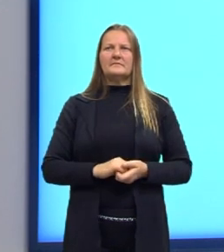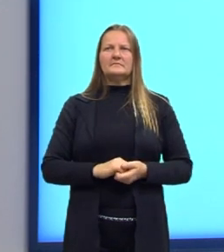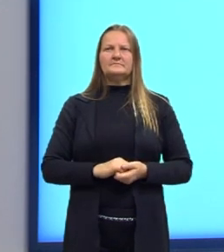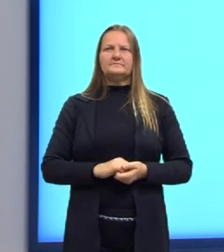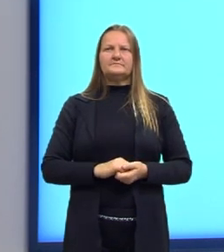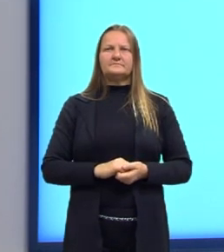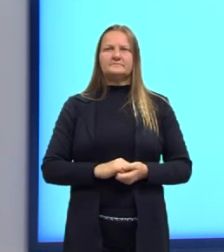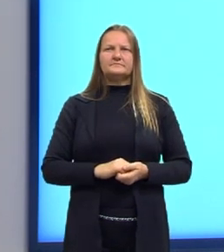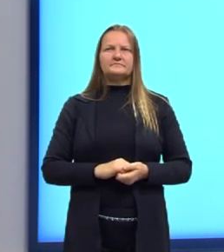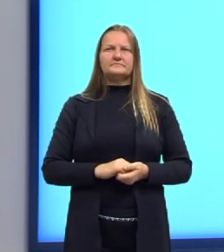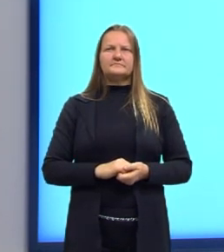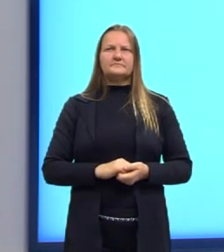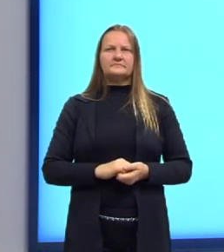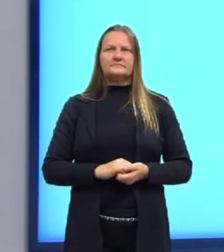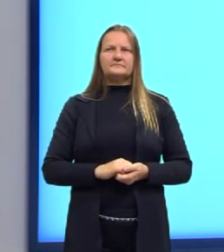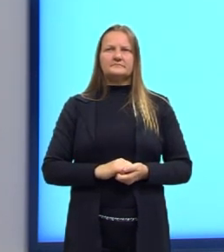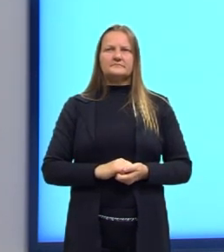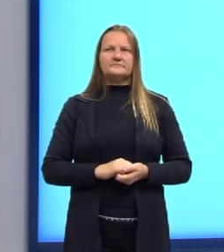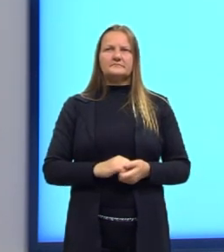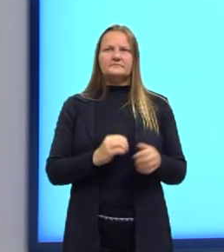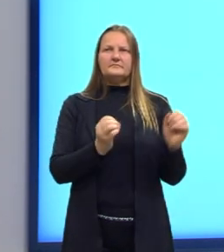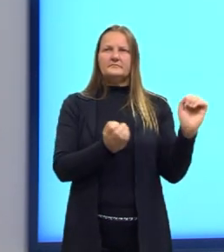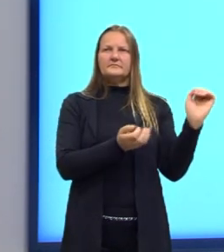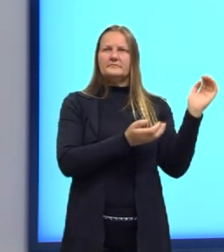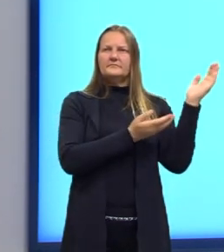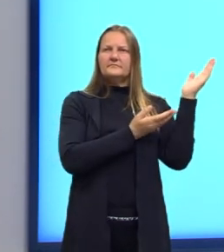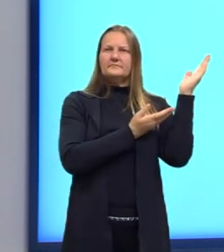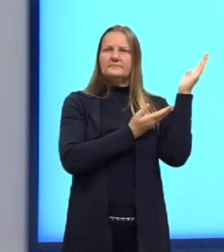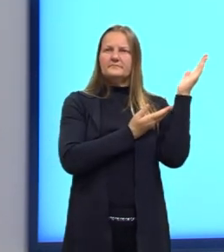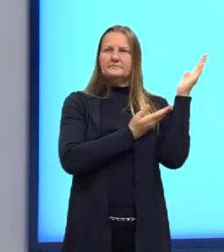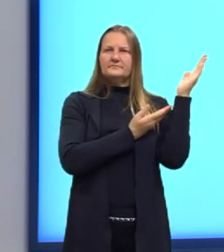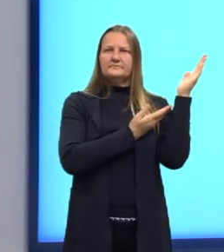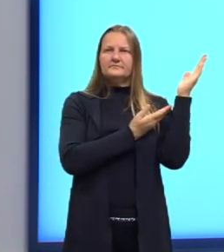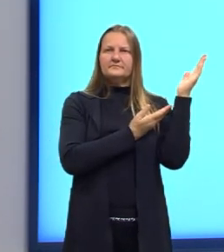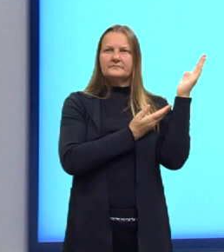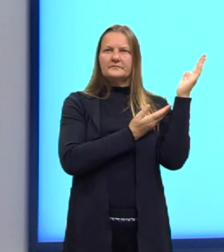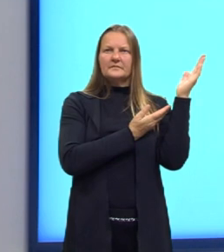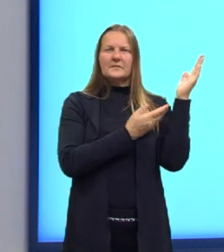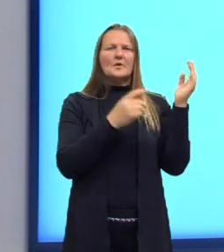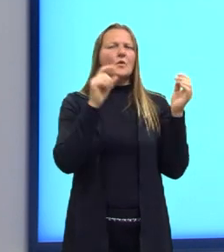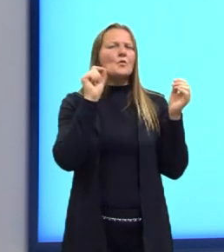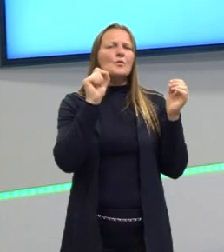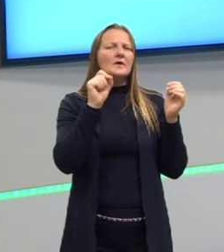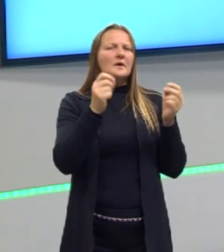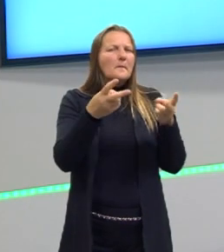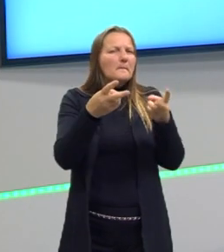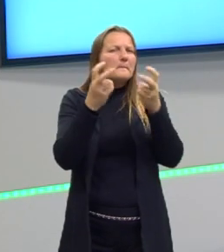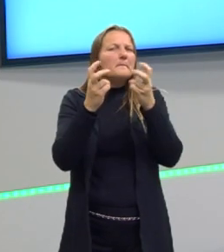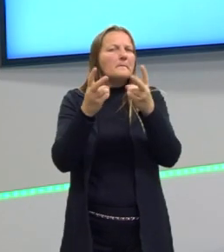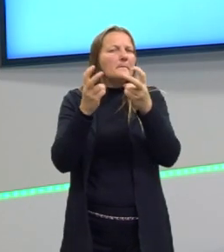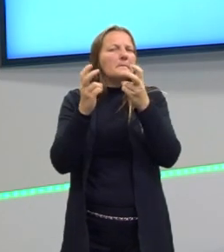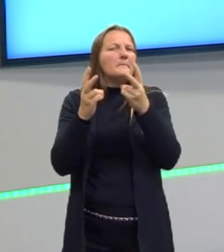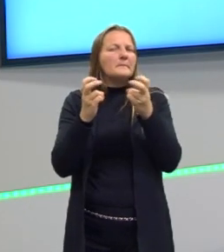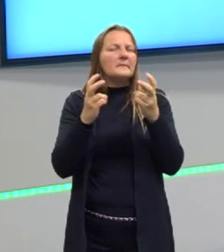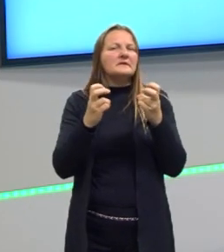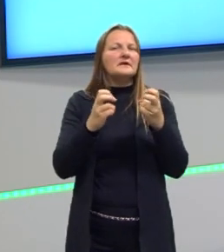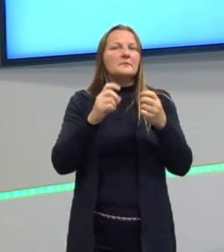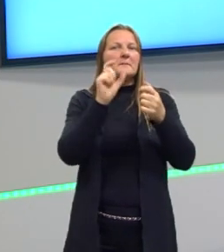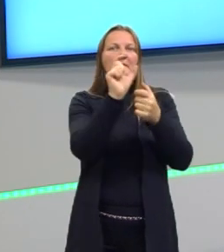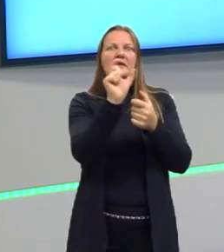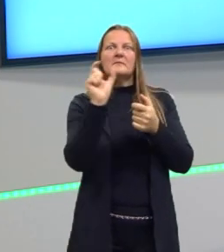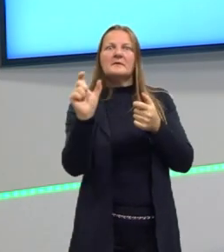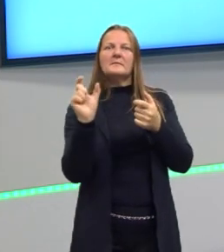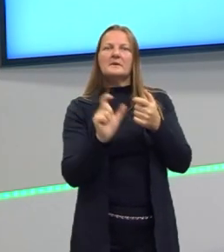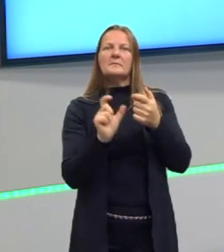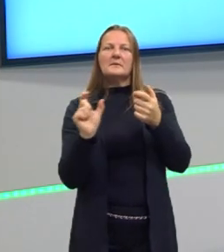caminhava ali Sangre que se nos bar Oi gente nós conseguimos perceber aqui várias